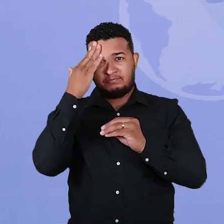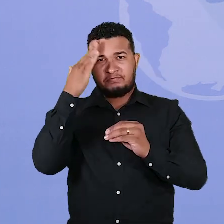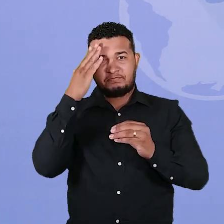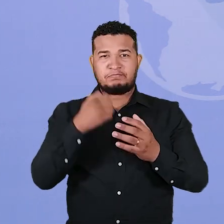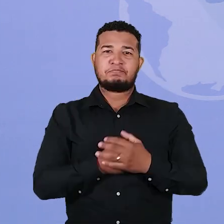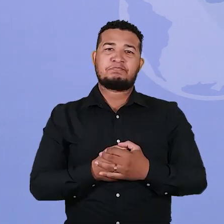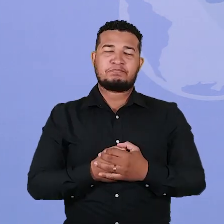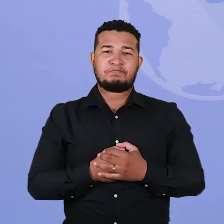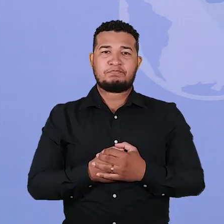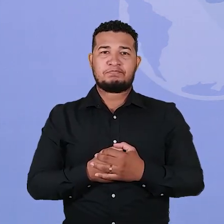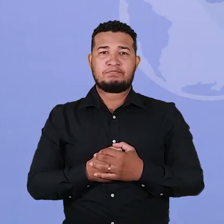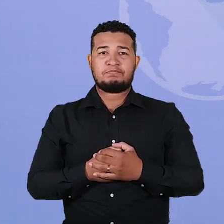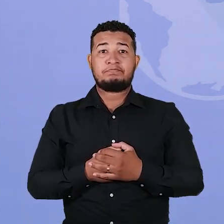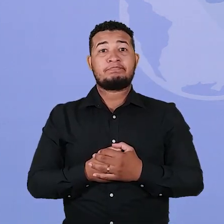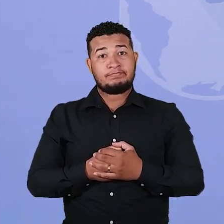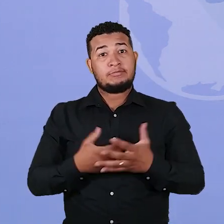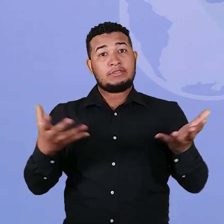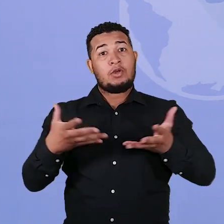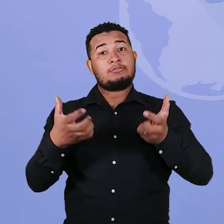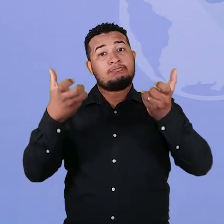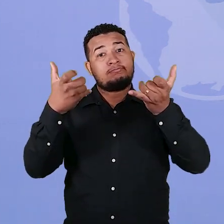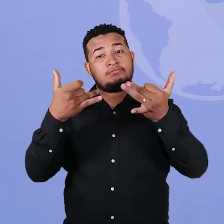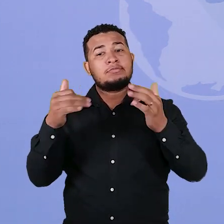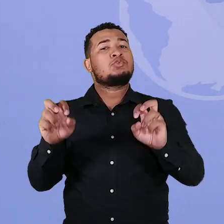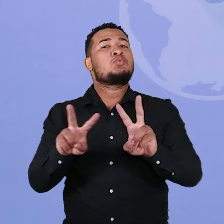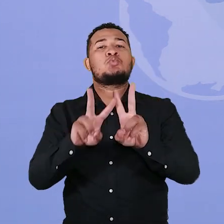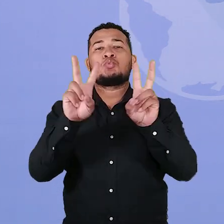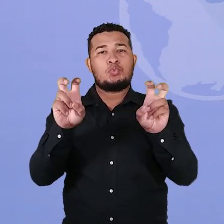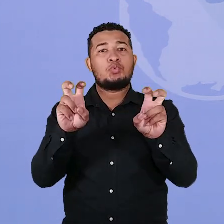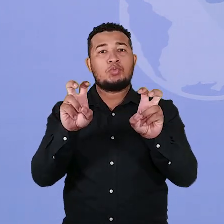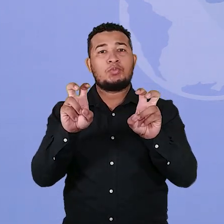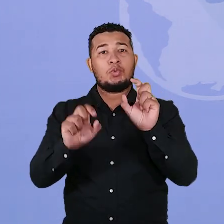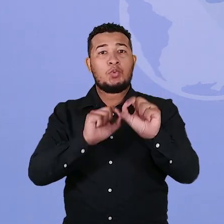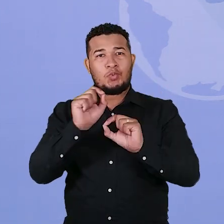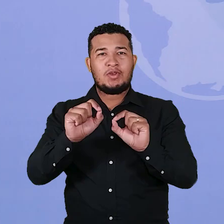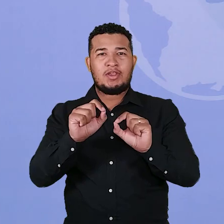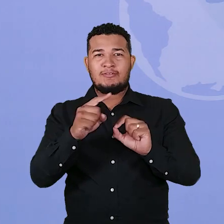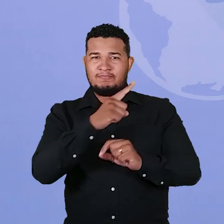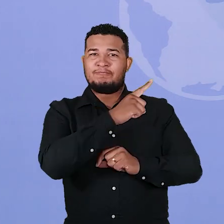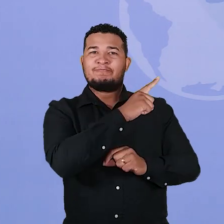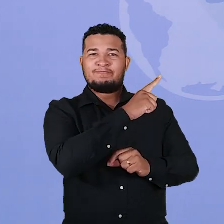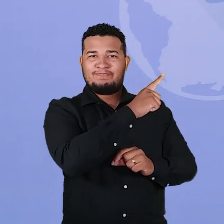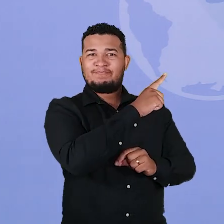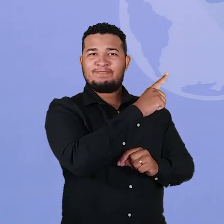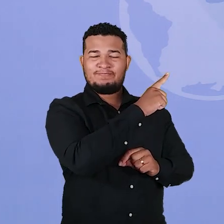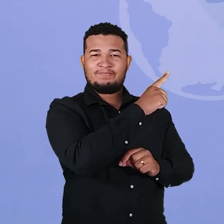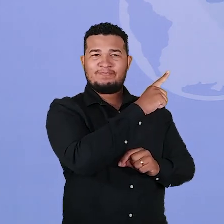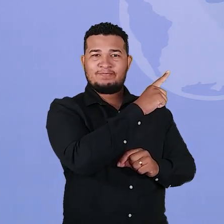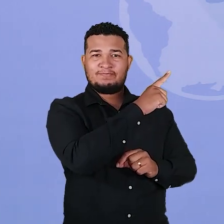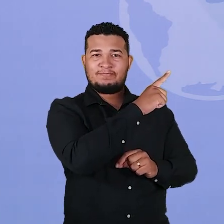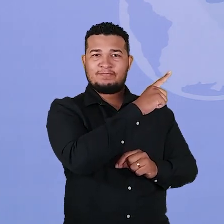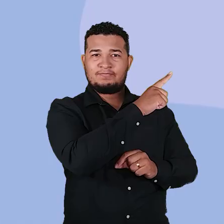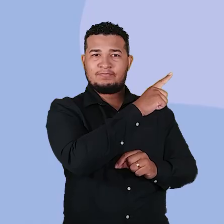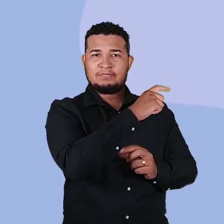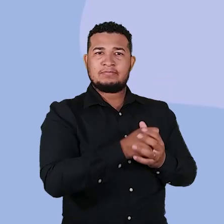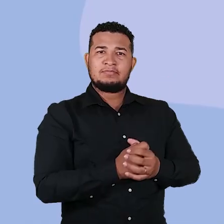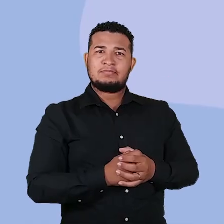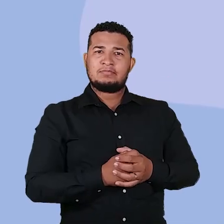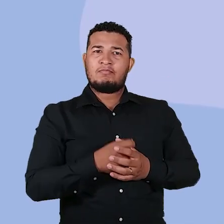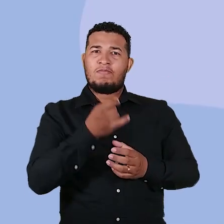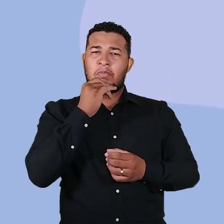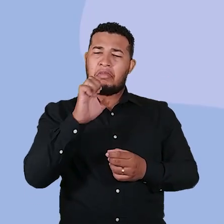você vai lançar tudo bem vamos agora falar sobre evento e preste